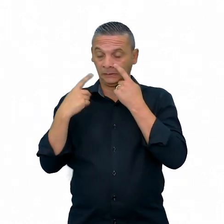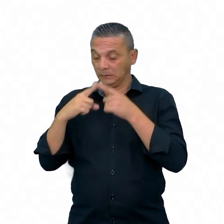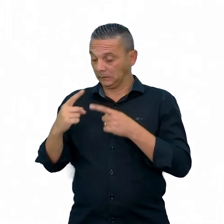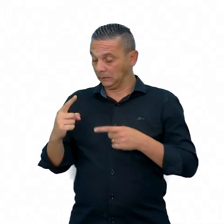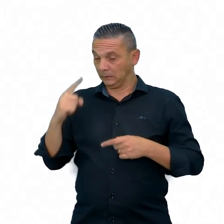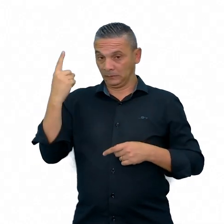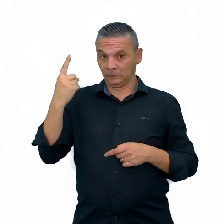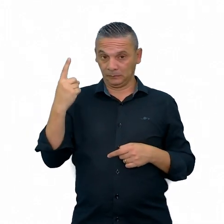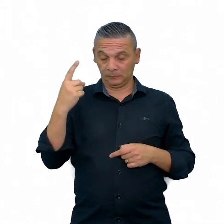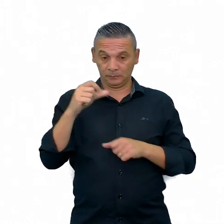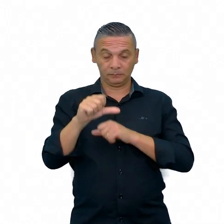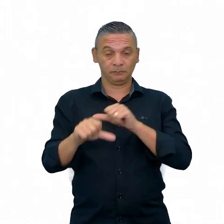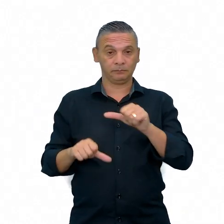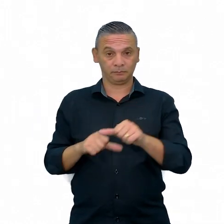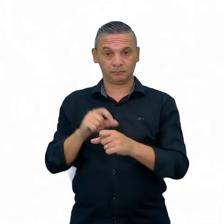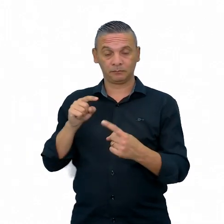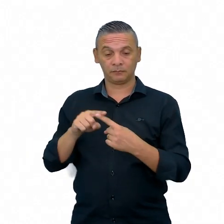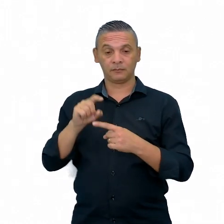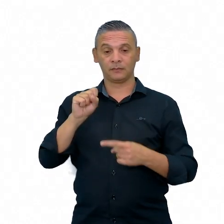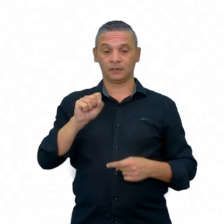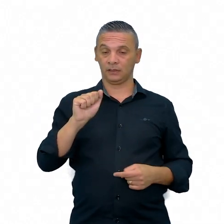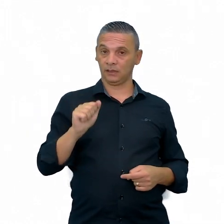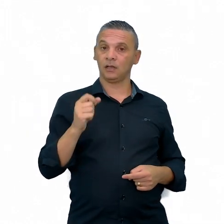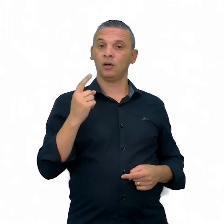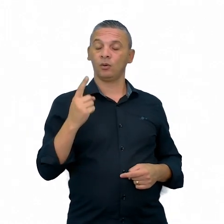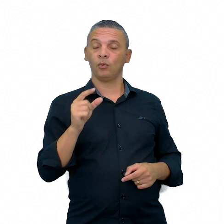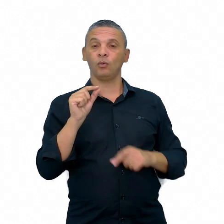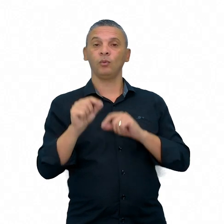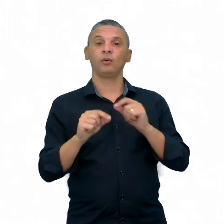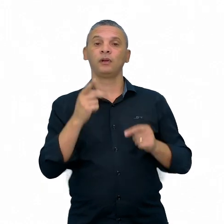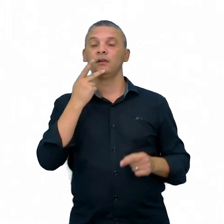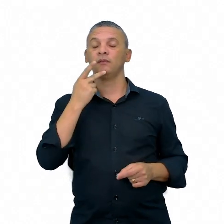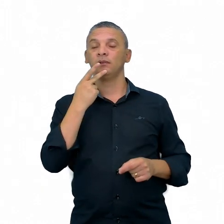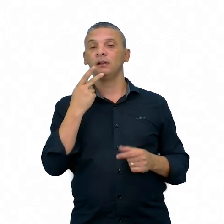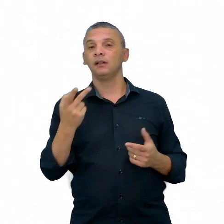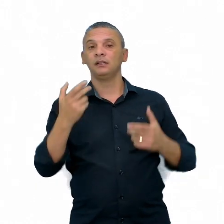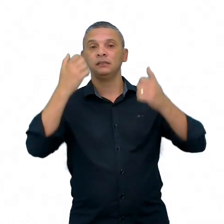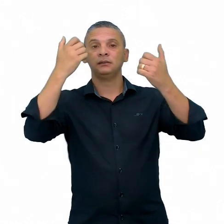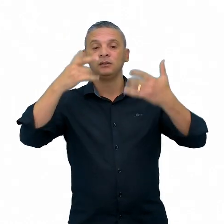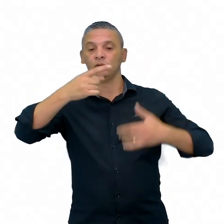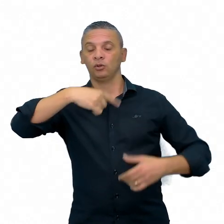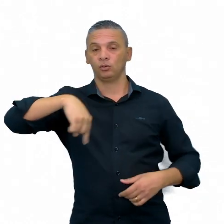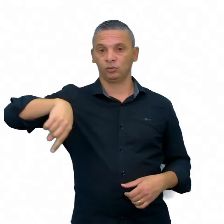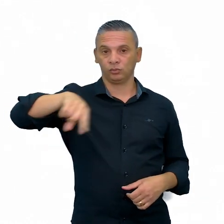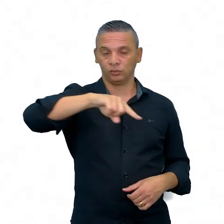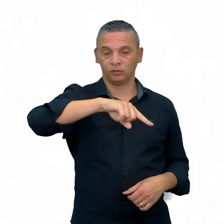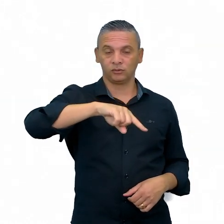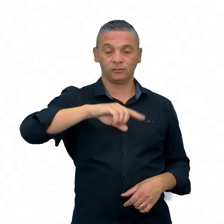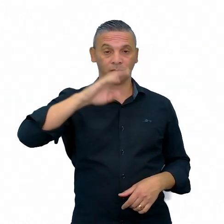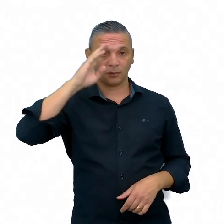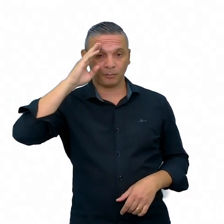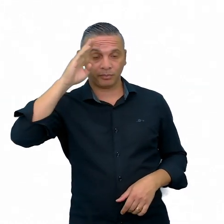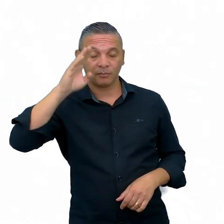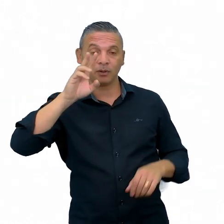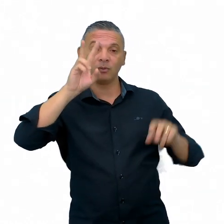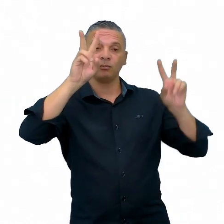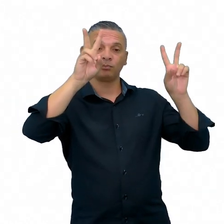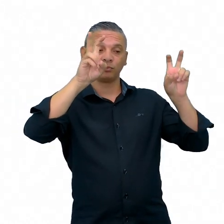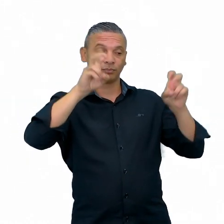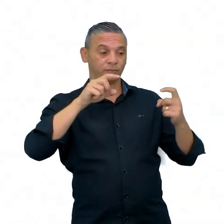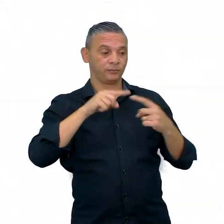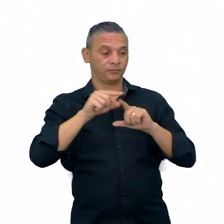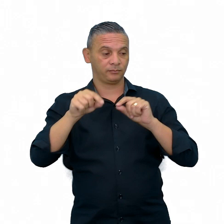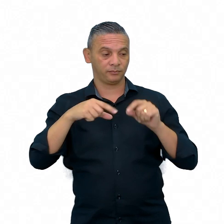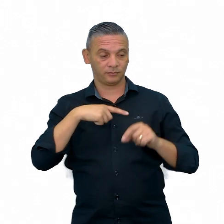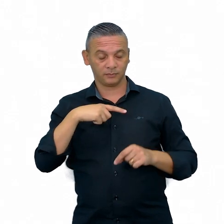primeira transmissão da SA1, nós estamos falando que o nosso eixo, o nosso fio